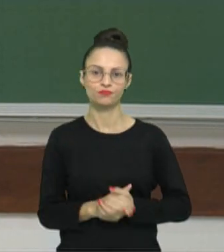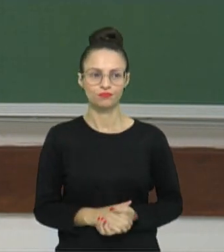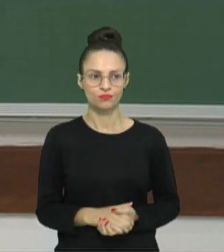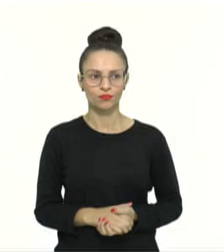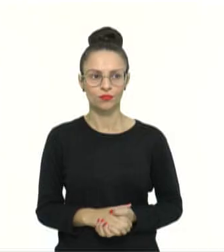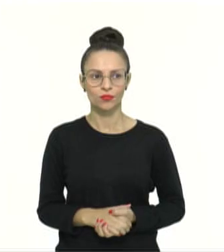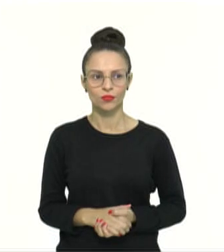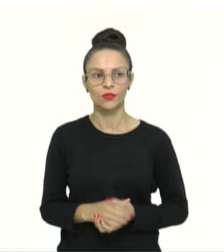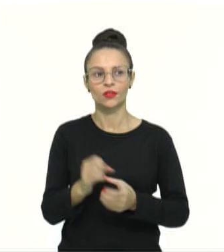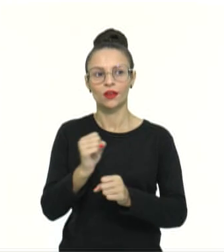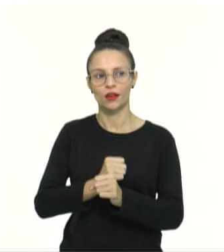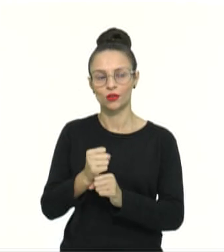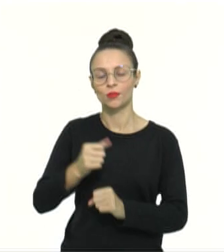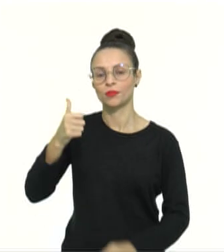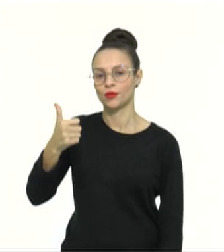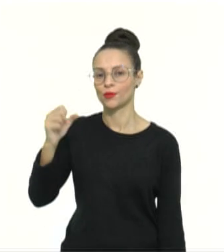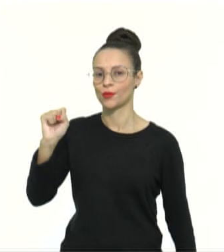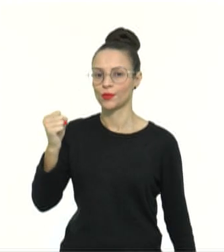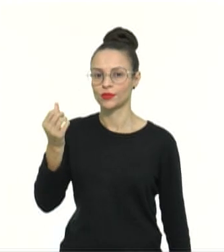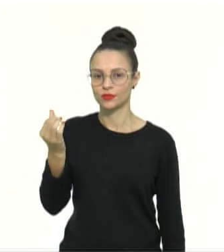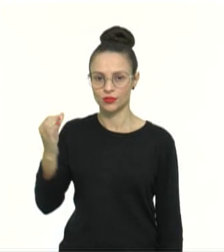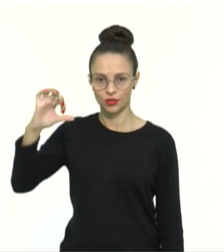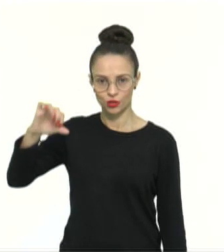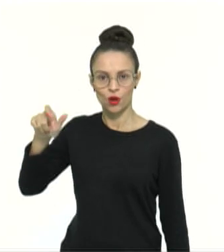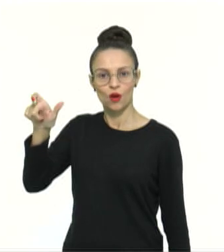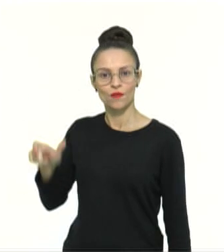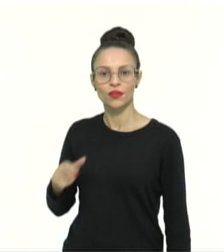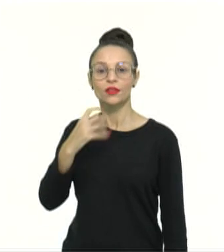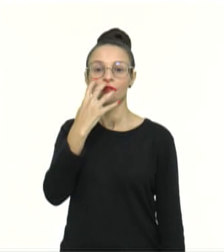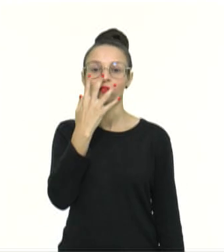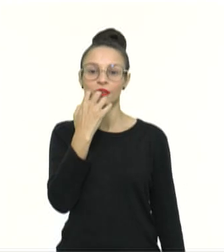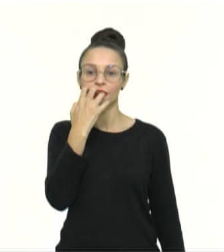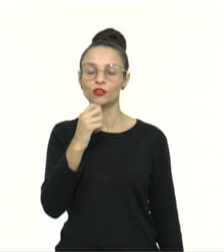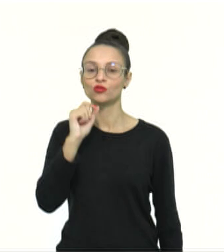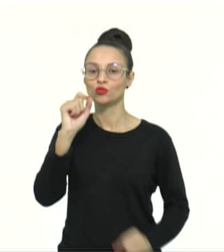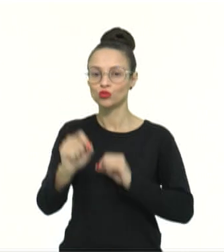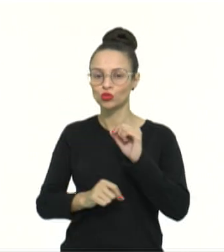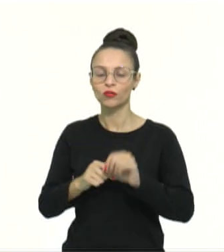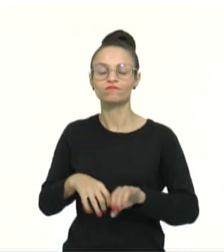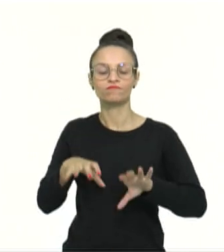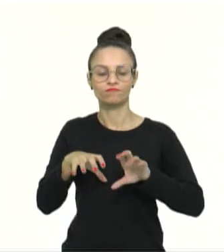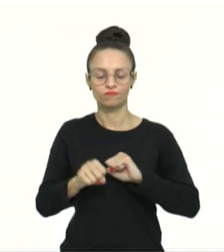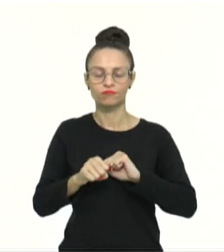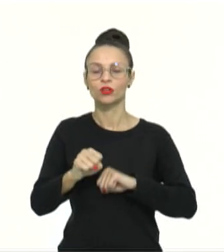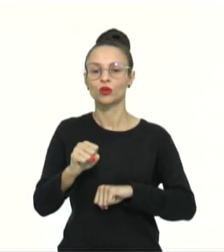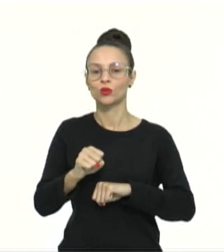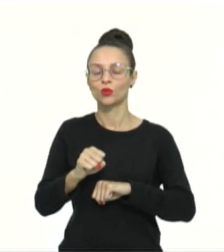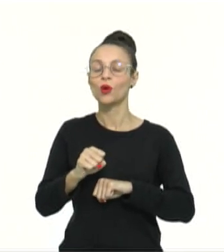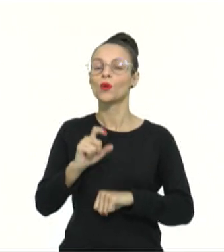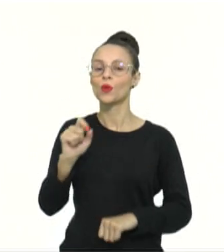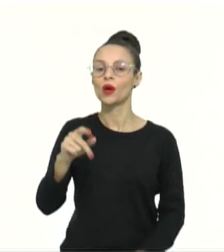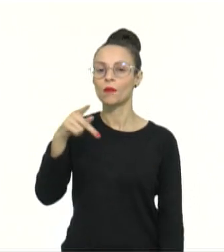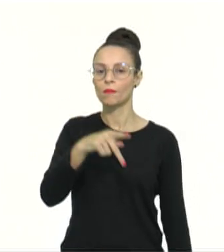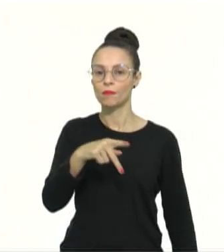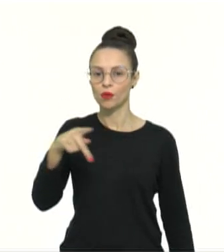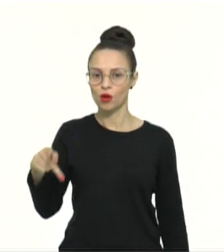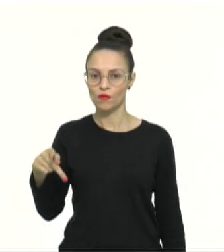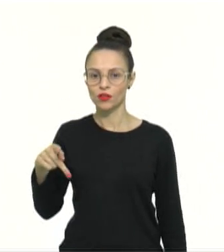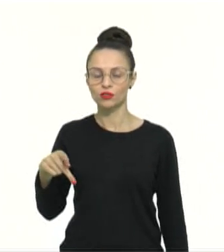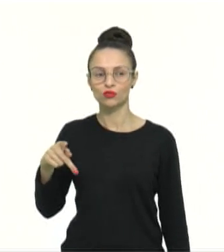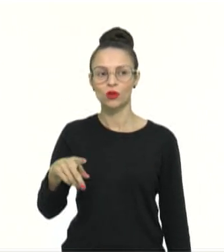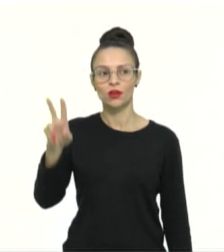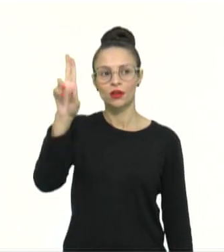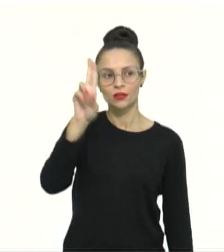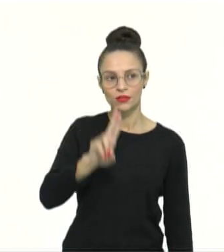Então, em 1869, o Nietzsche se tornou professor catedrático de filologia clássica na Universidade